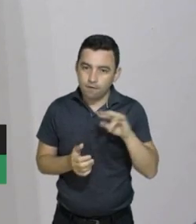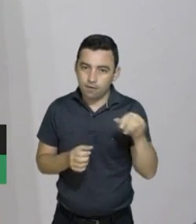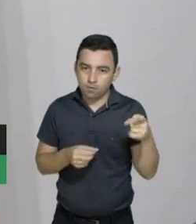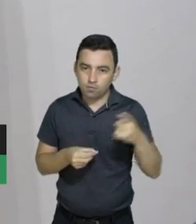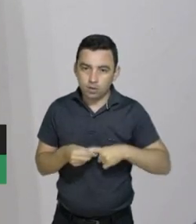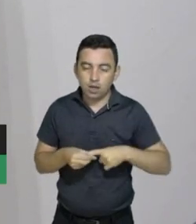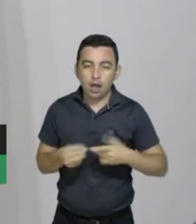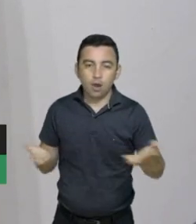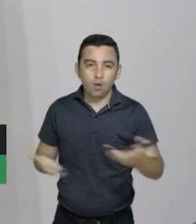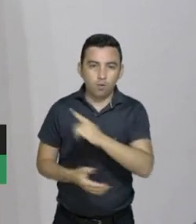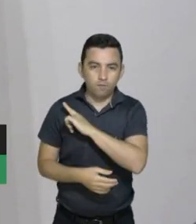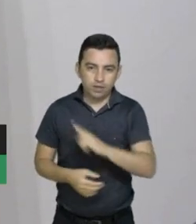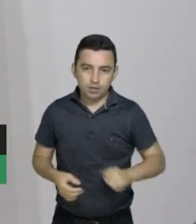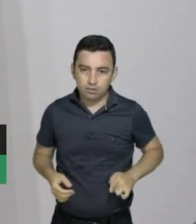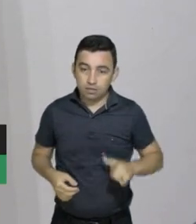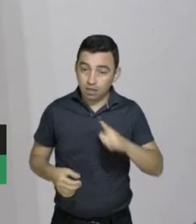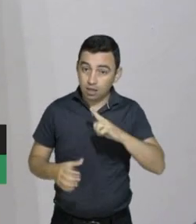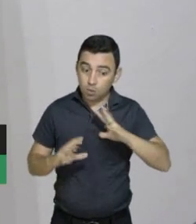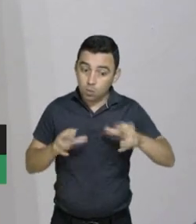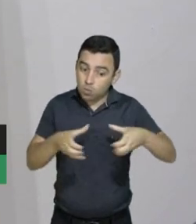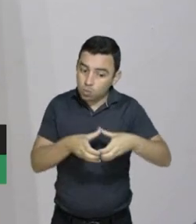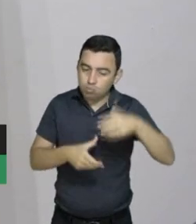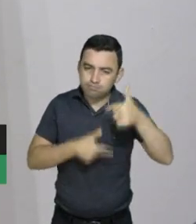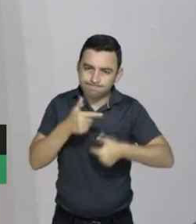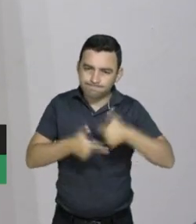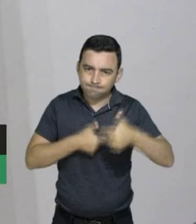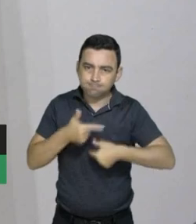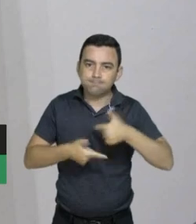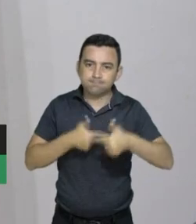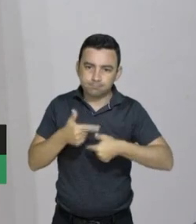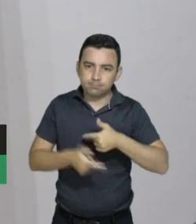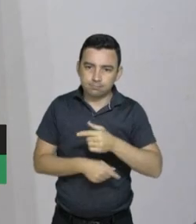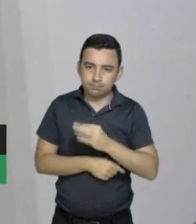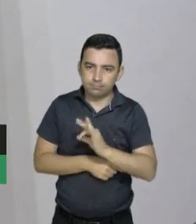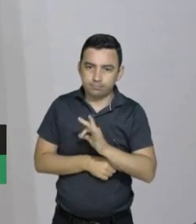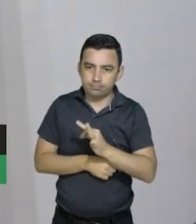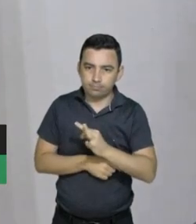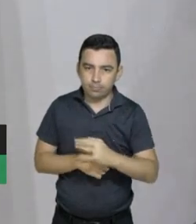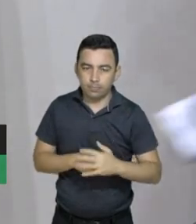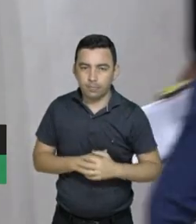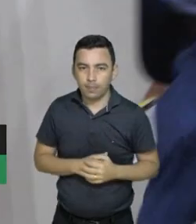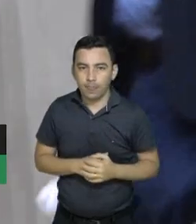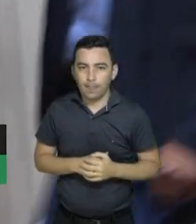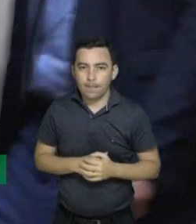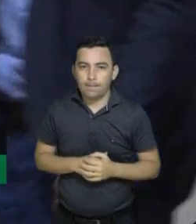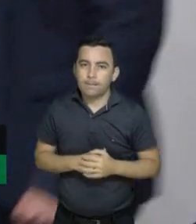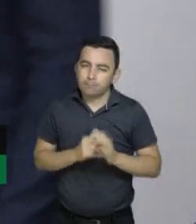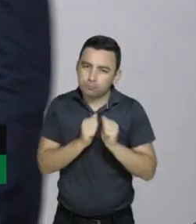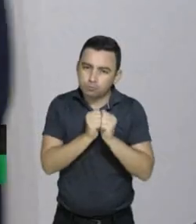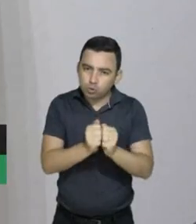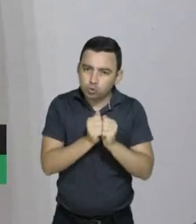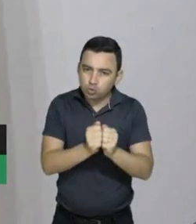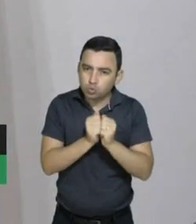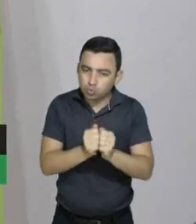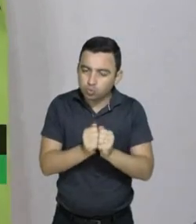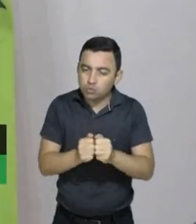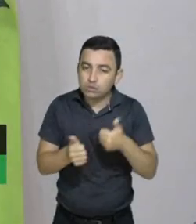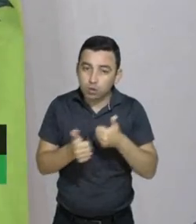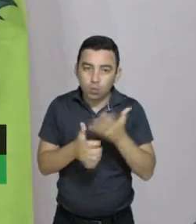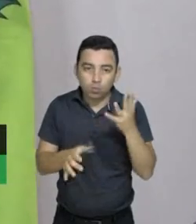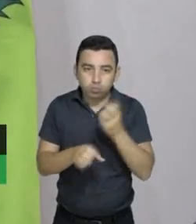agora tem uma equipe técnica trabalhando deputado em conjunto com o tribunal de contas